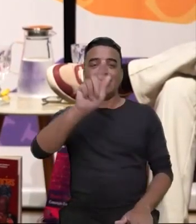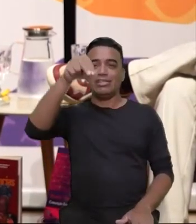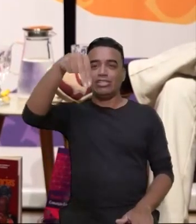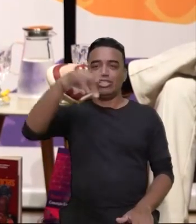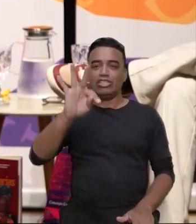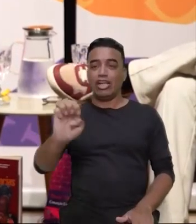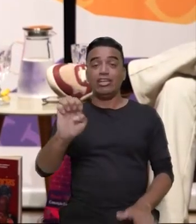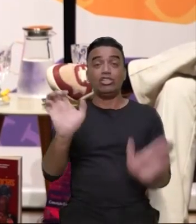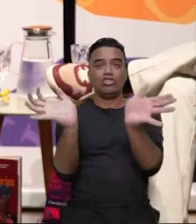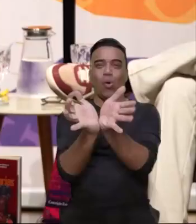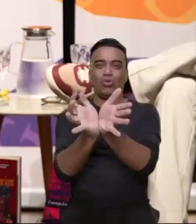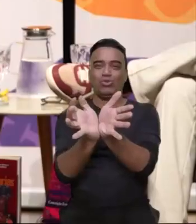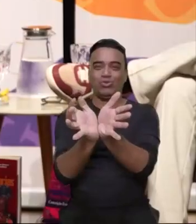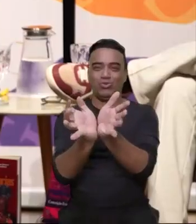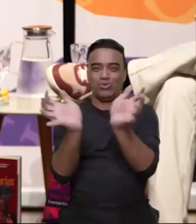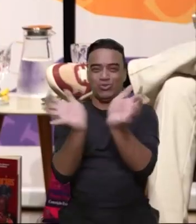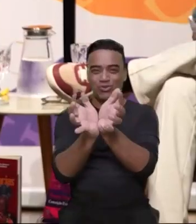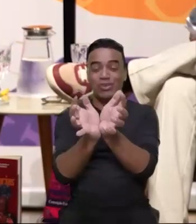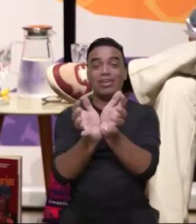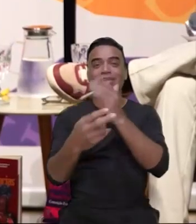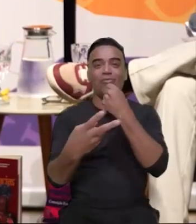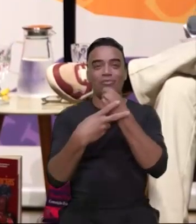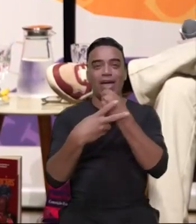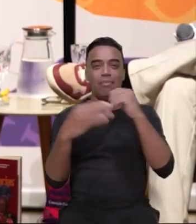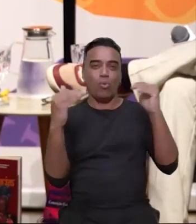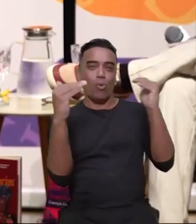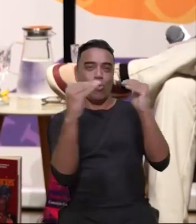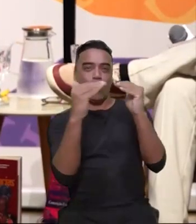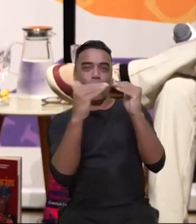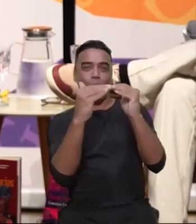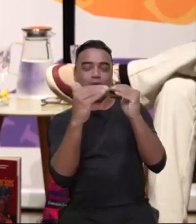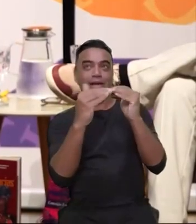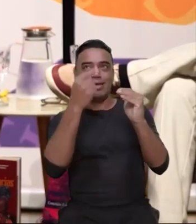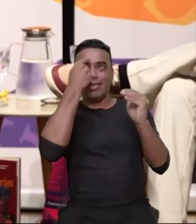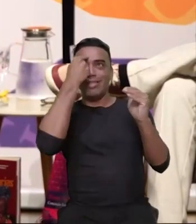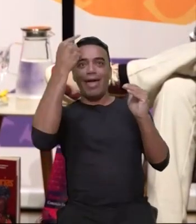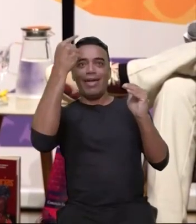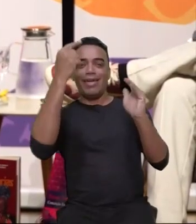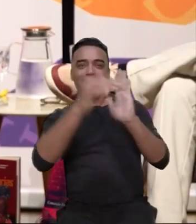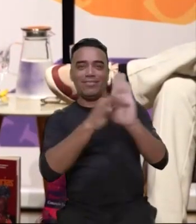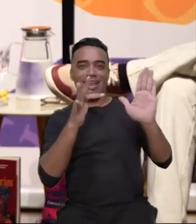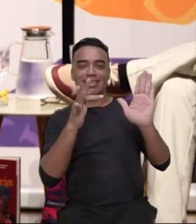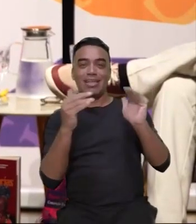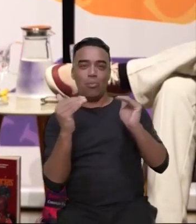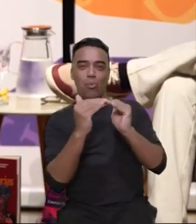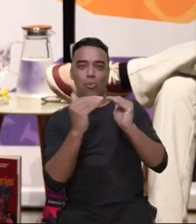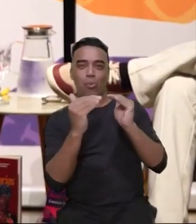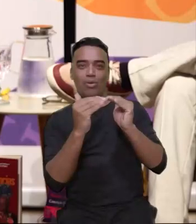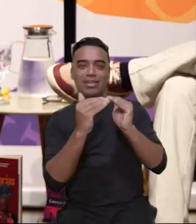um conjunto, de um coletivo. Então, o verbo está concordando com a ideia, né? É uma